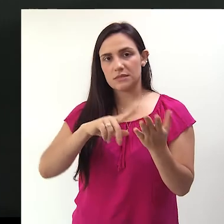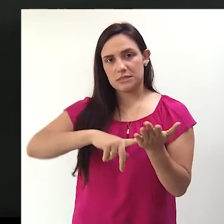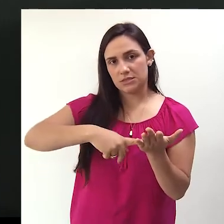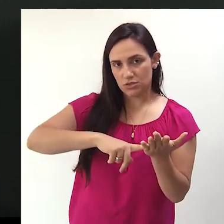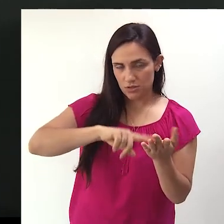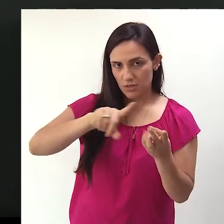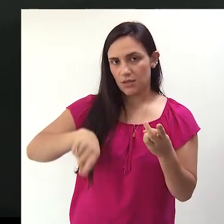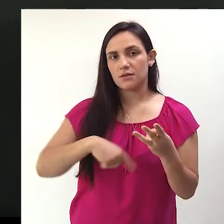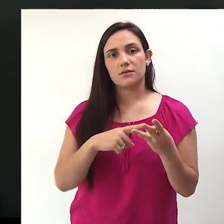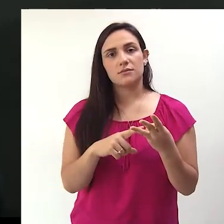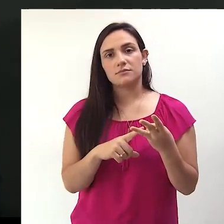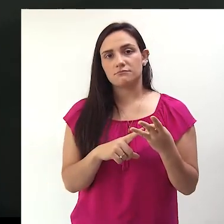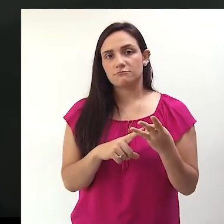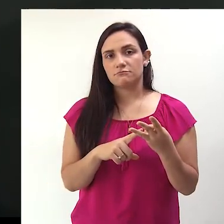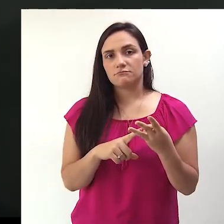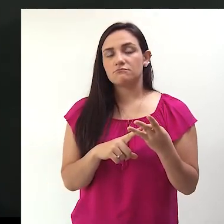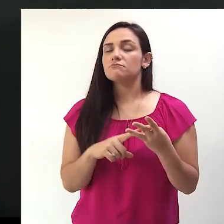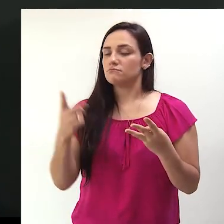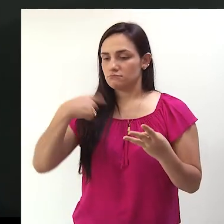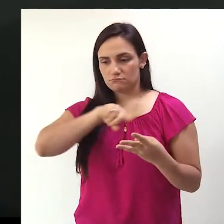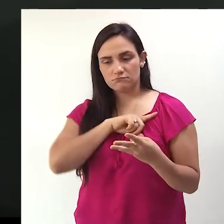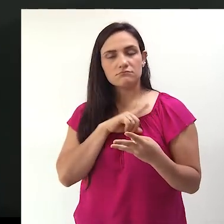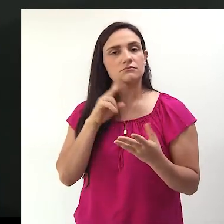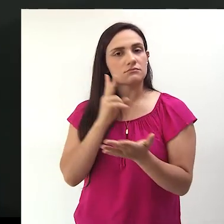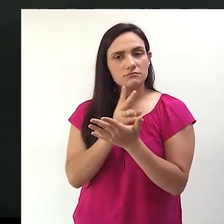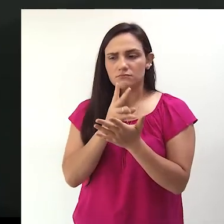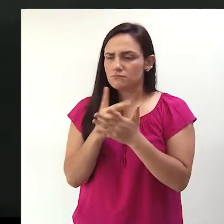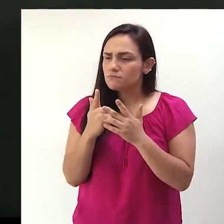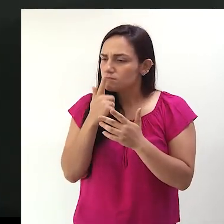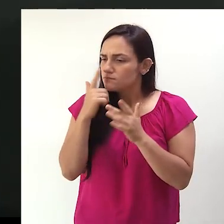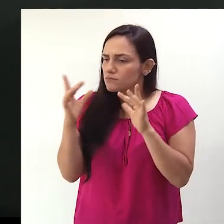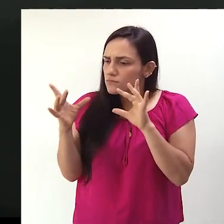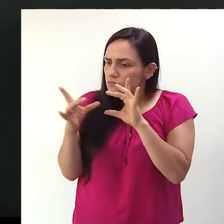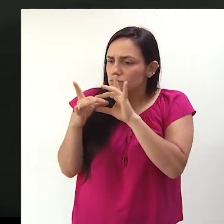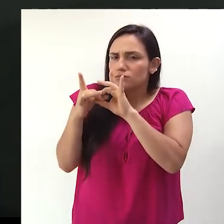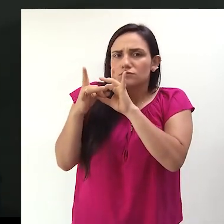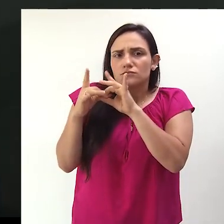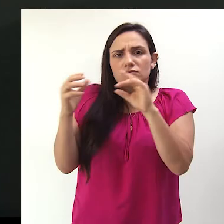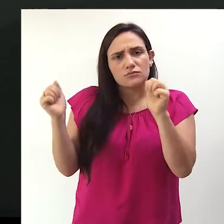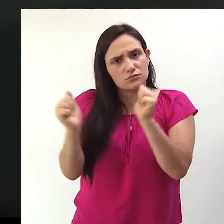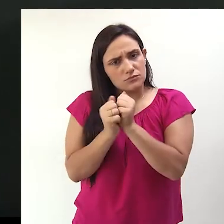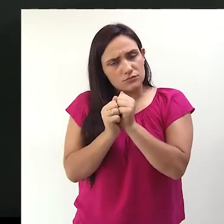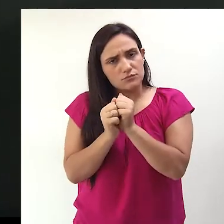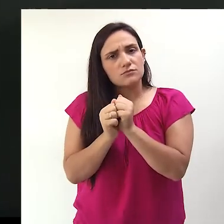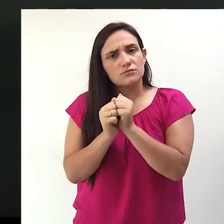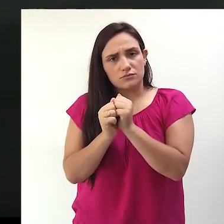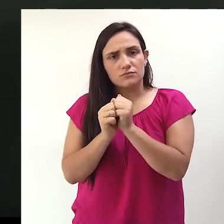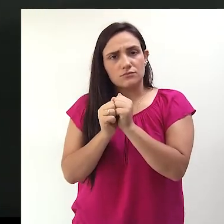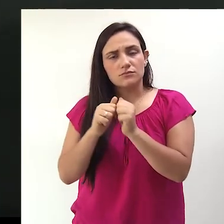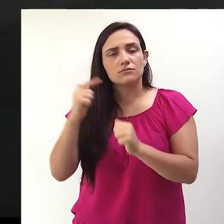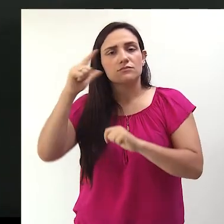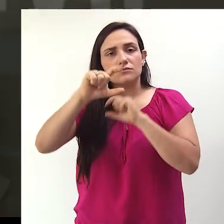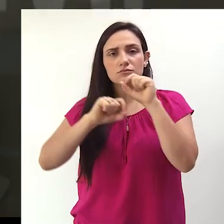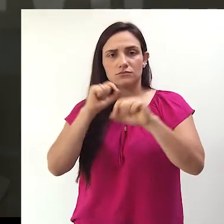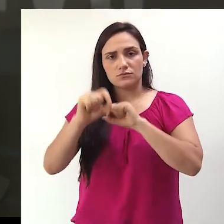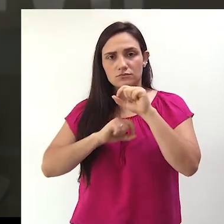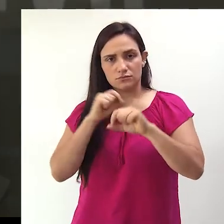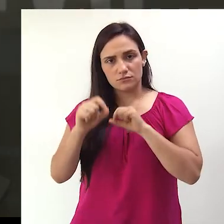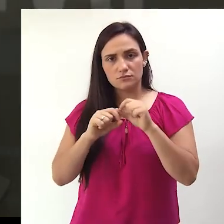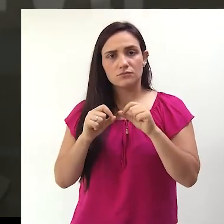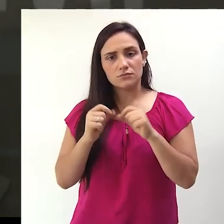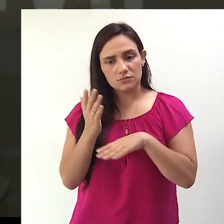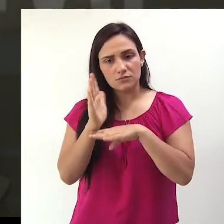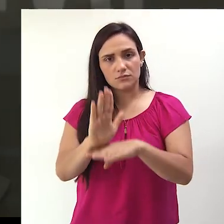sindicatos, enfim, a gente está procurando esse estreitamento de troca de informações, de parcerias, para oferecer o melhor serviço à população.